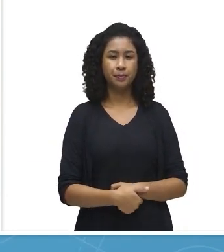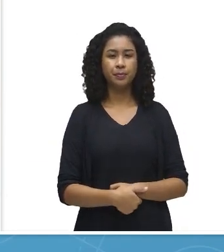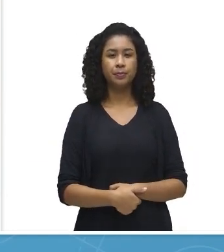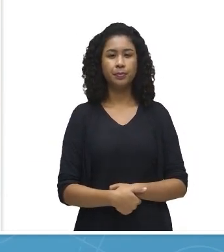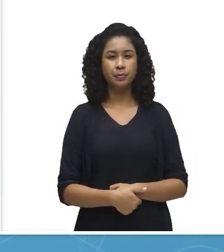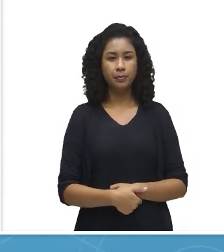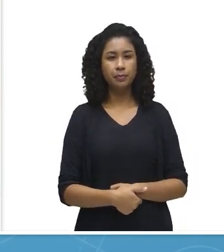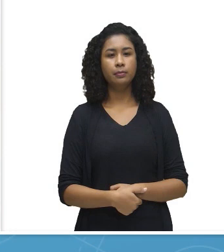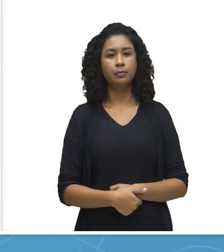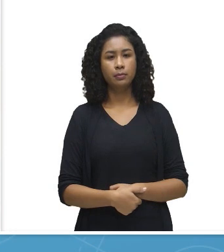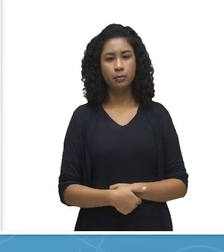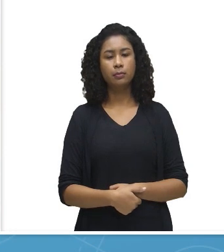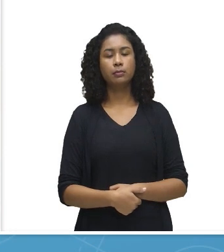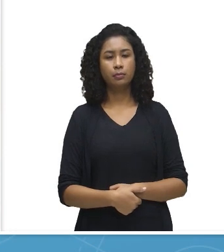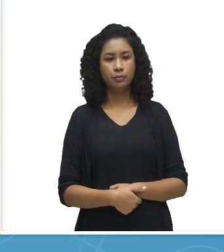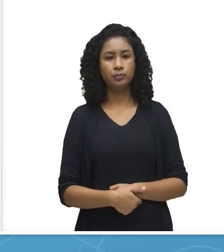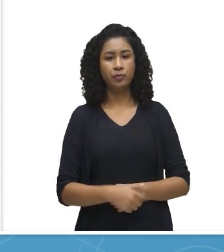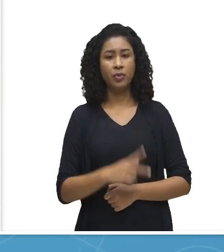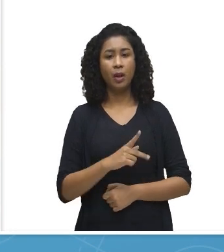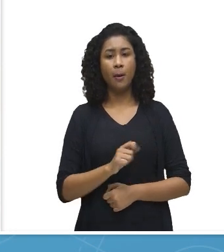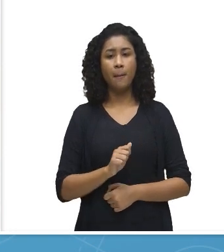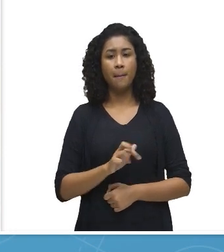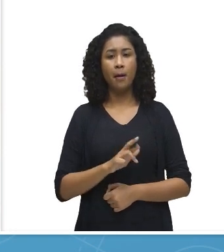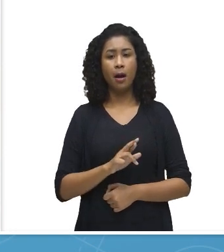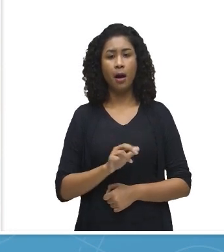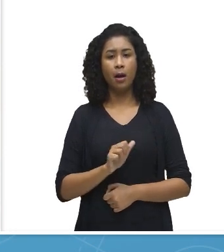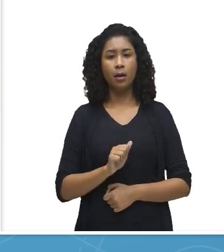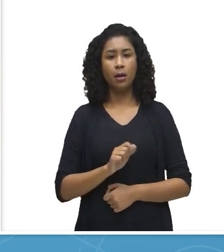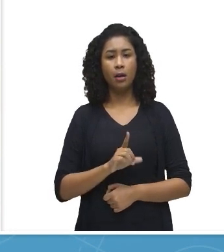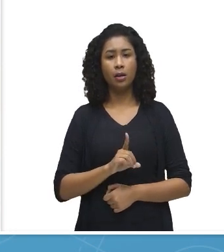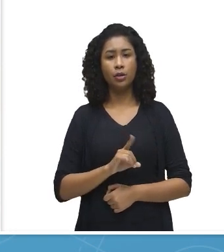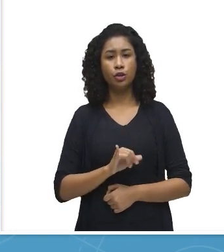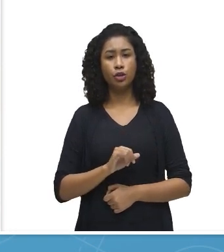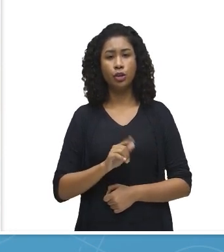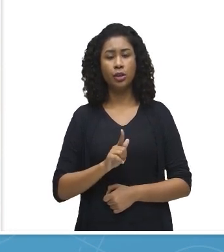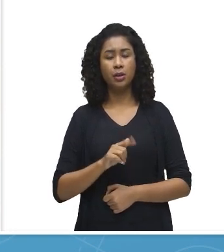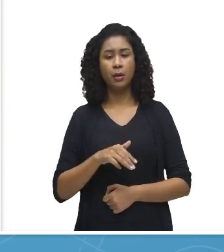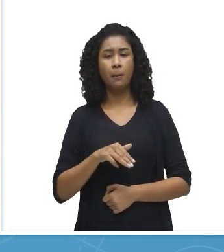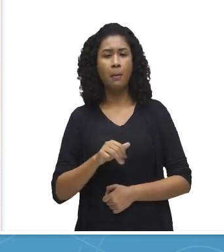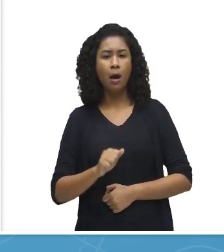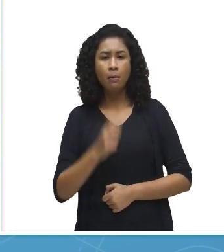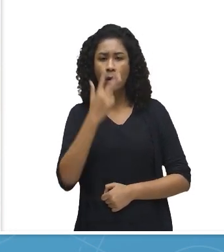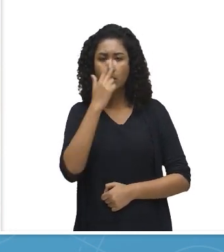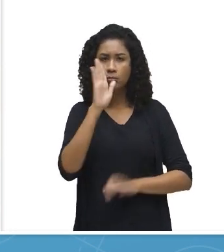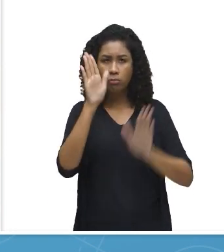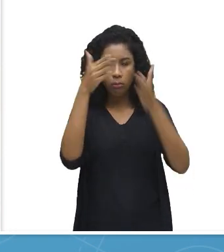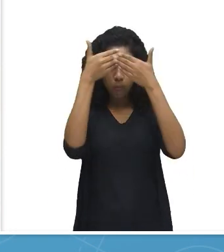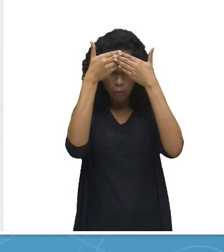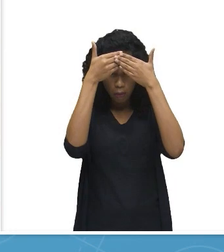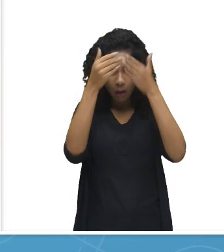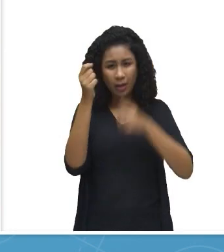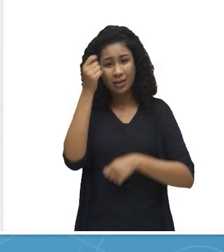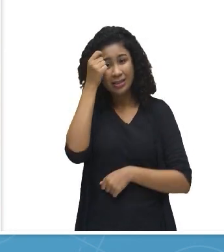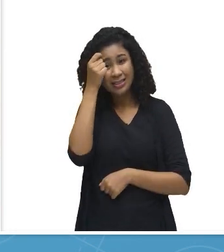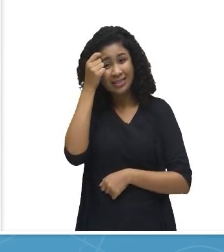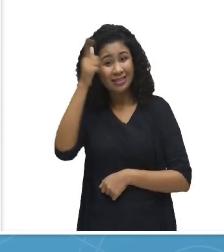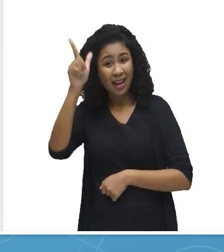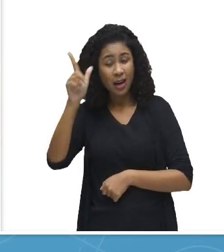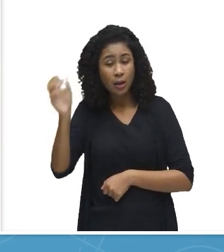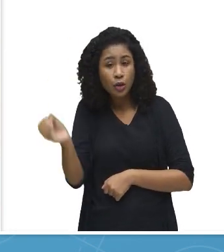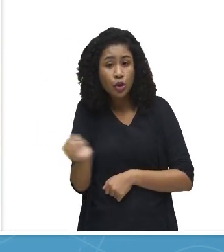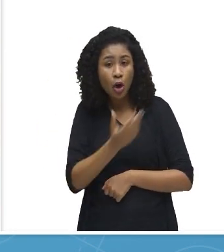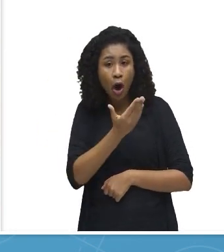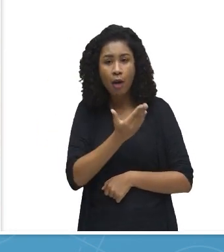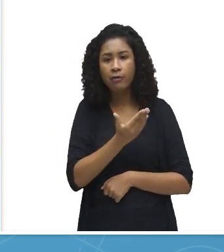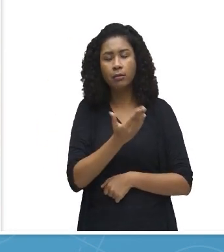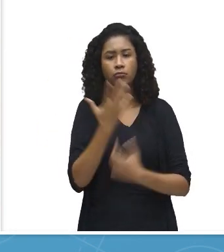às vezes o paradigma é o que nos impede de ver e aceitar novas ideias, né? Como é que é difícil,